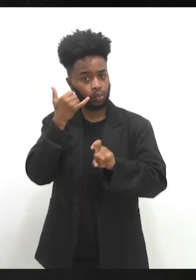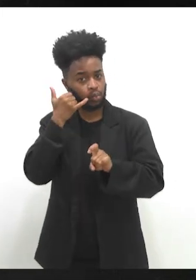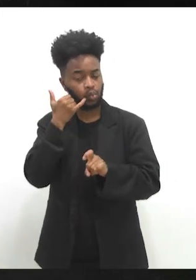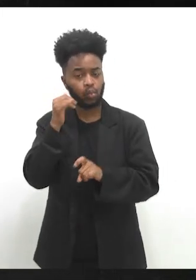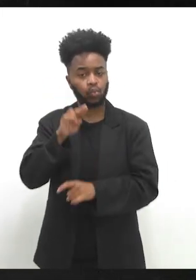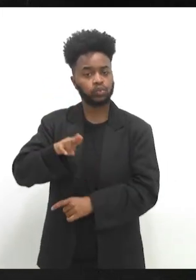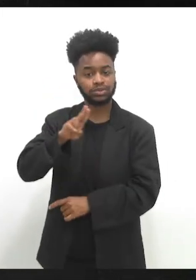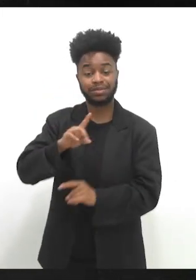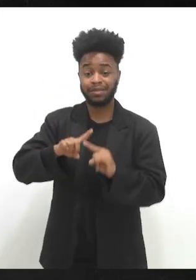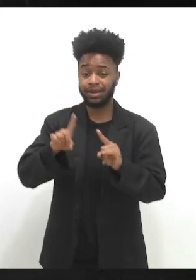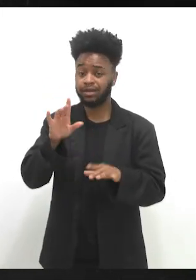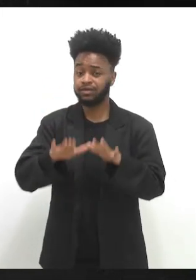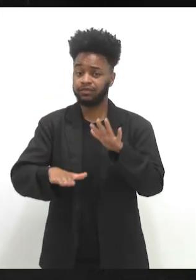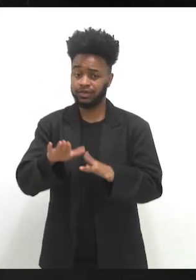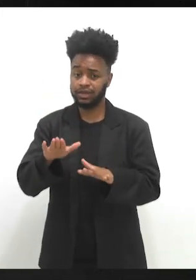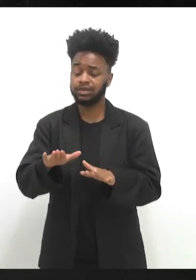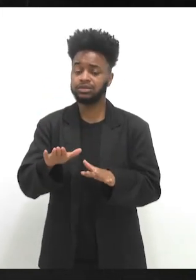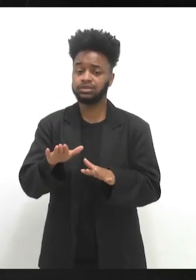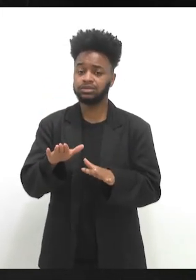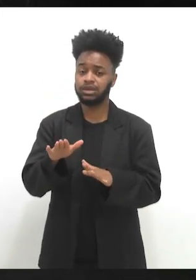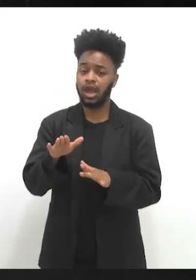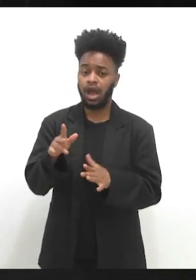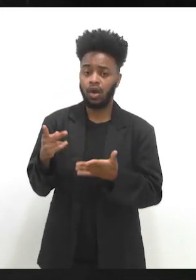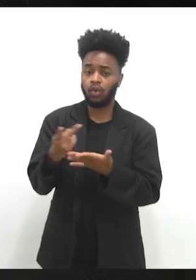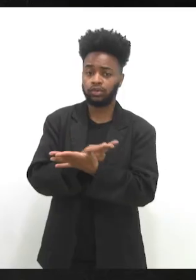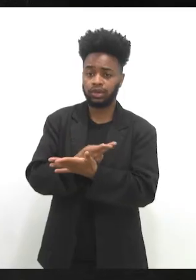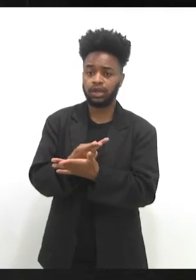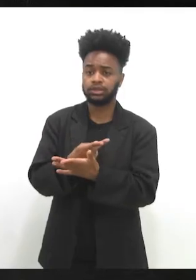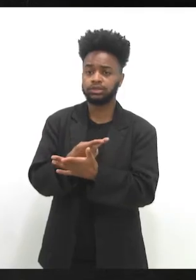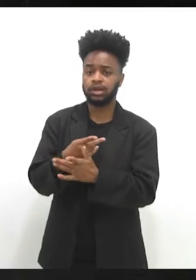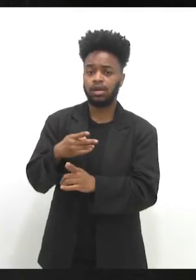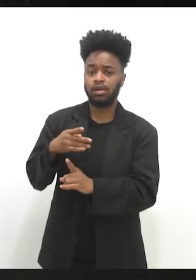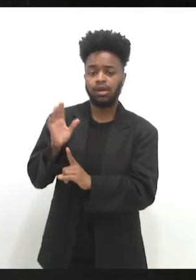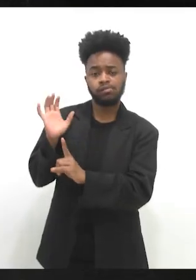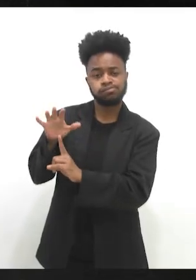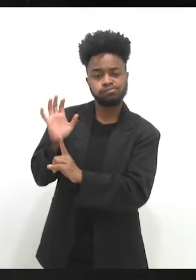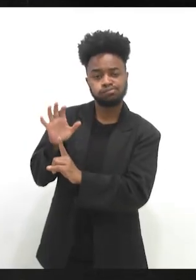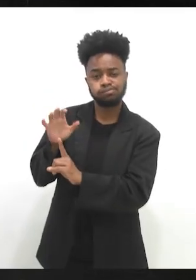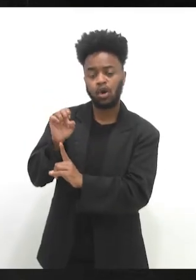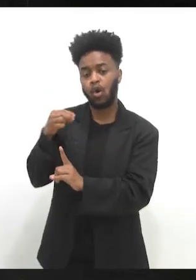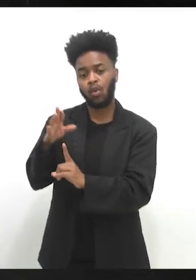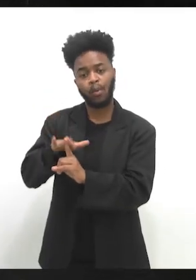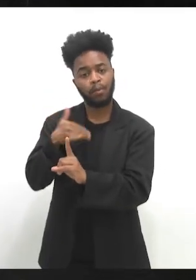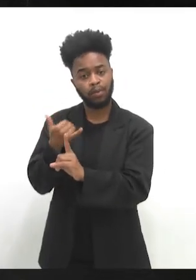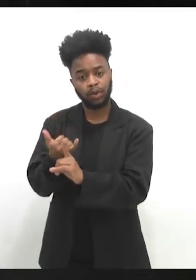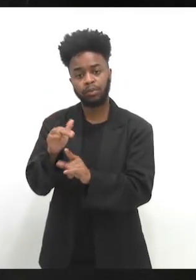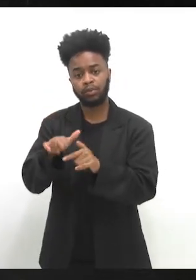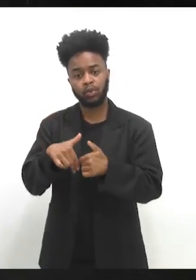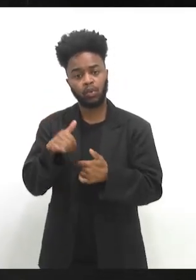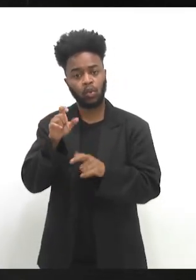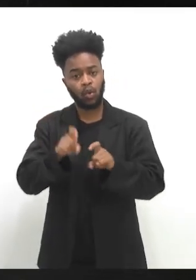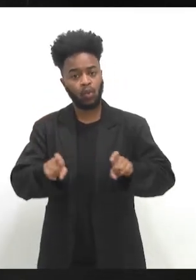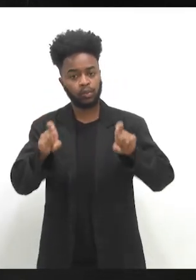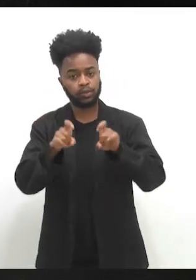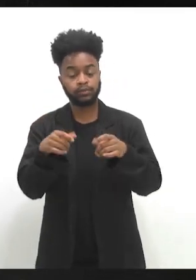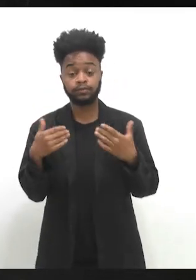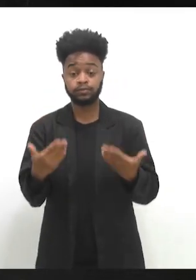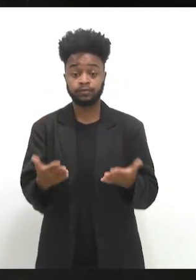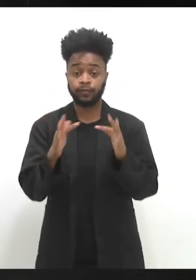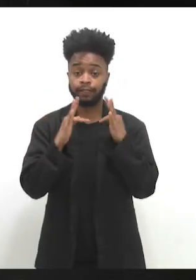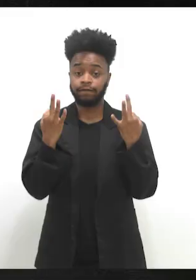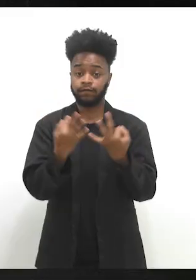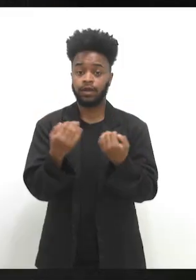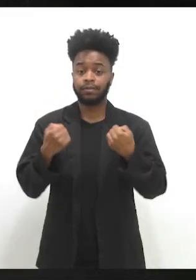ou no celular, e na realidade, de repente, ela está sendo assediada ou sofrendo bullying através do computador. Os pais